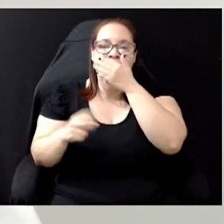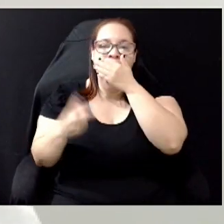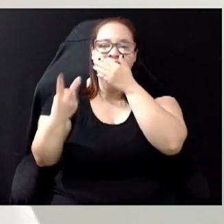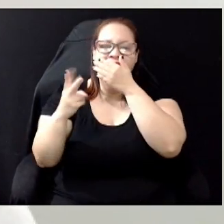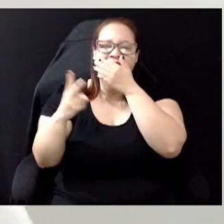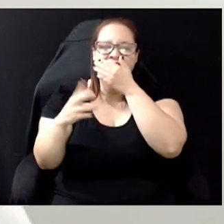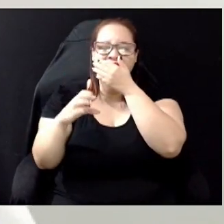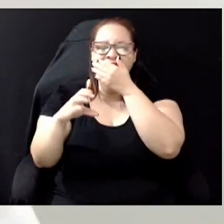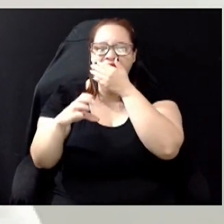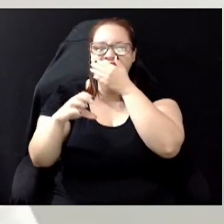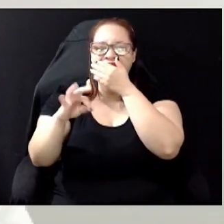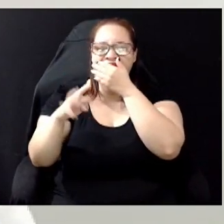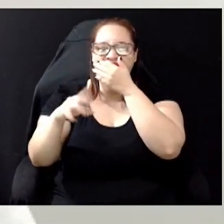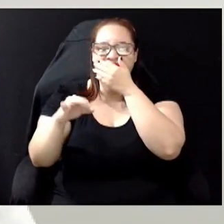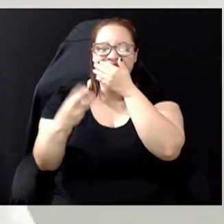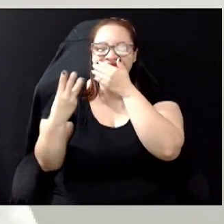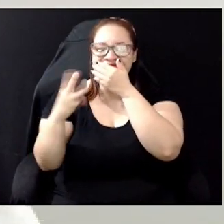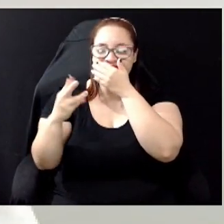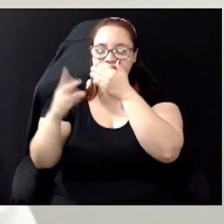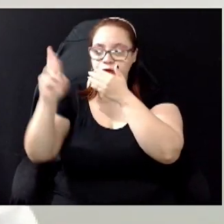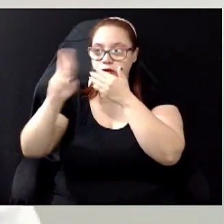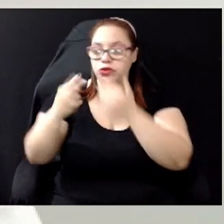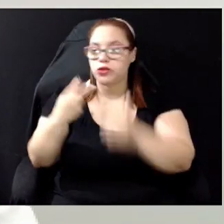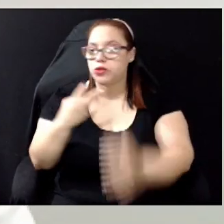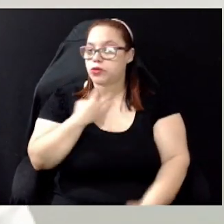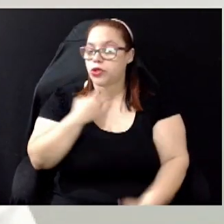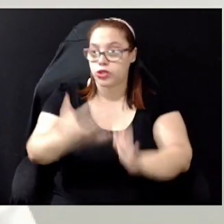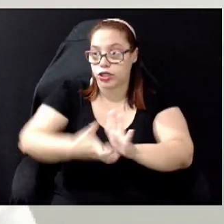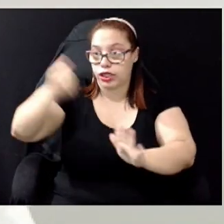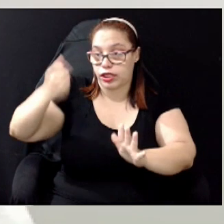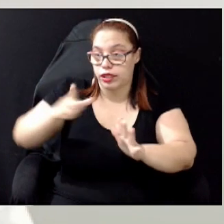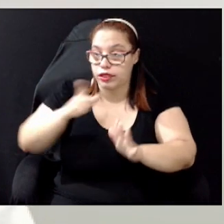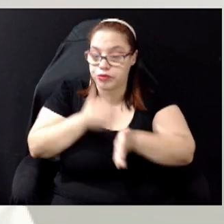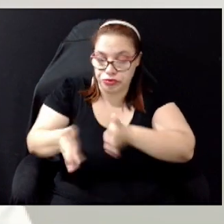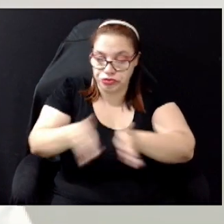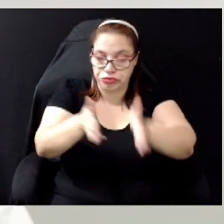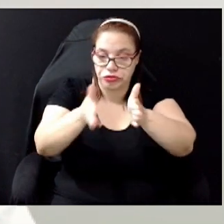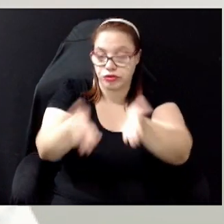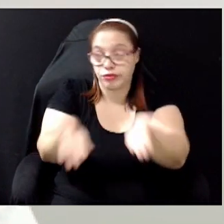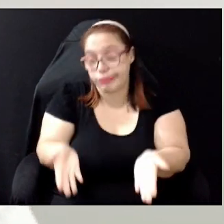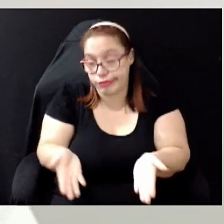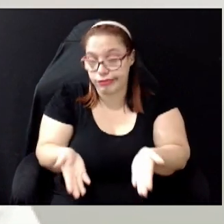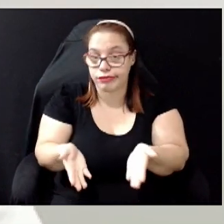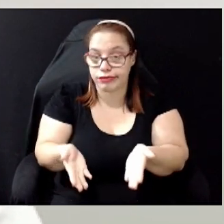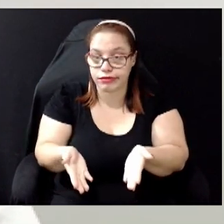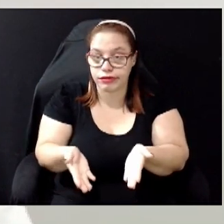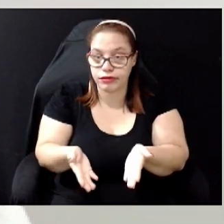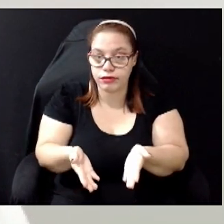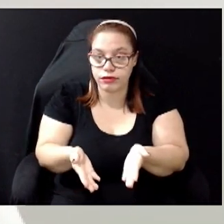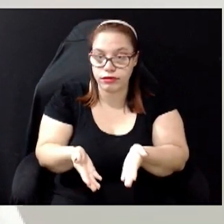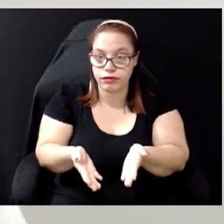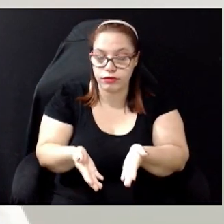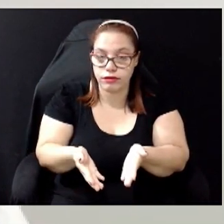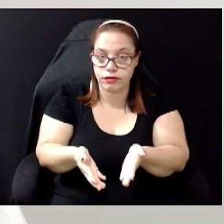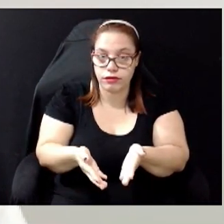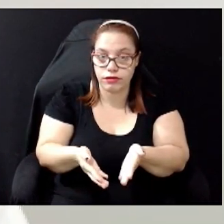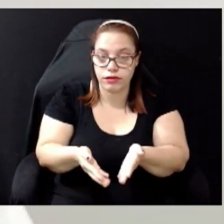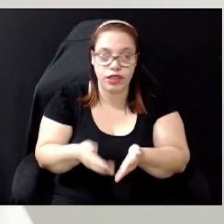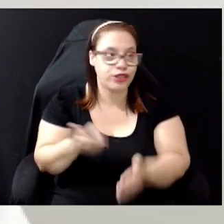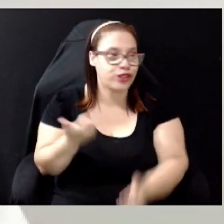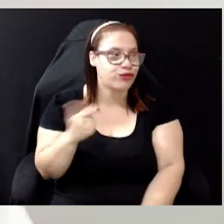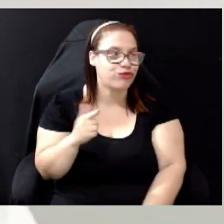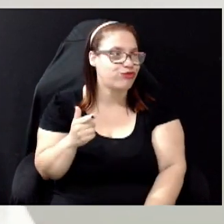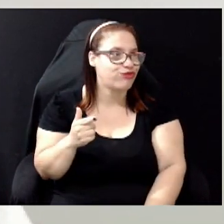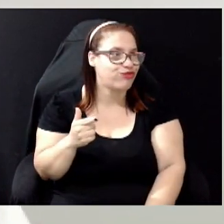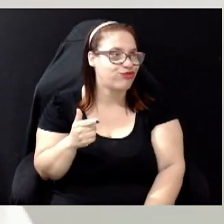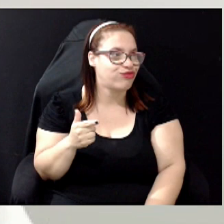vou pagar dois alguma coisa, vou pagar R$ 3, porque eu não posso mais tirar. Porque enquanto não tiver isso daí, a gente não tem demanda